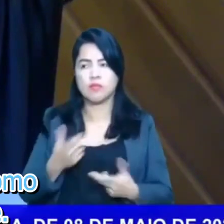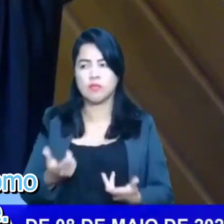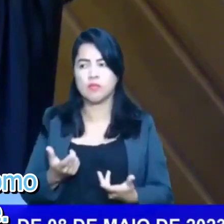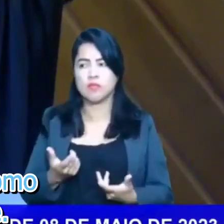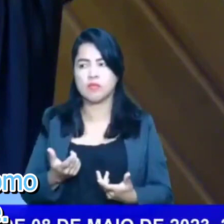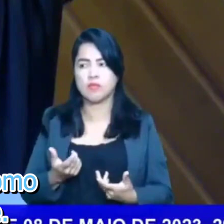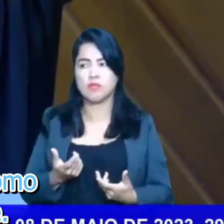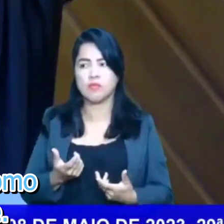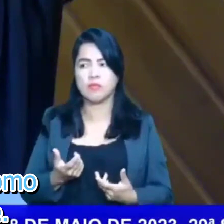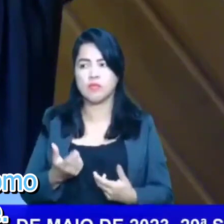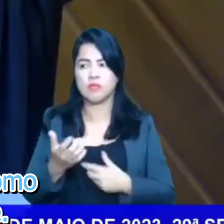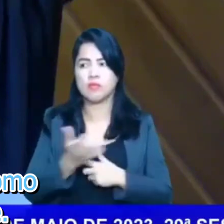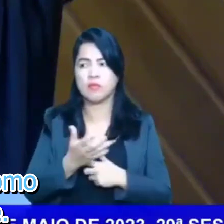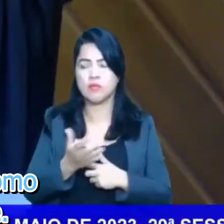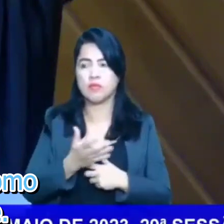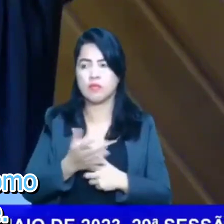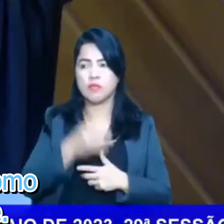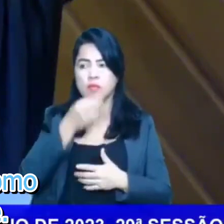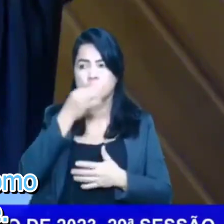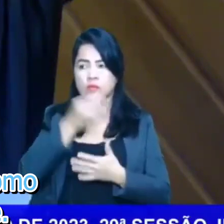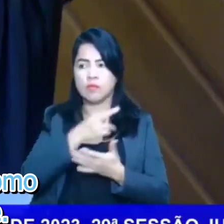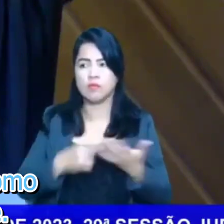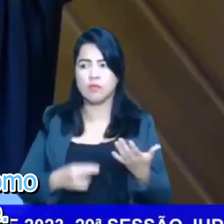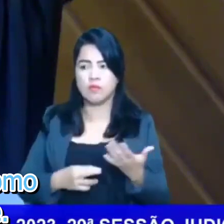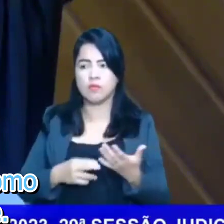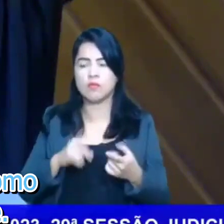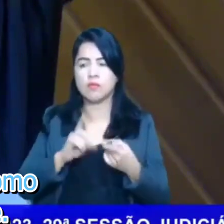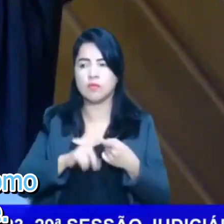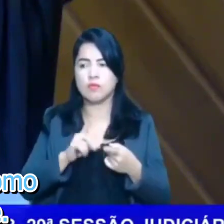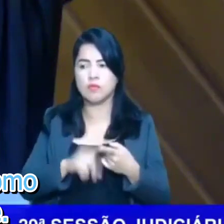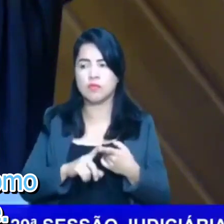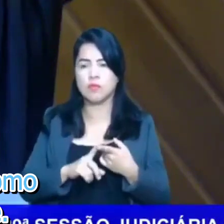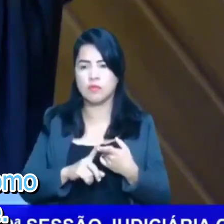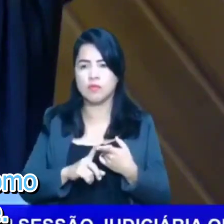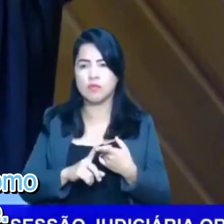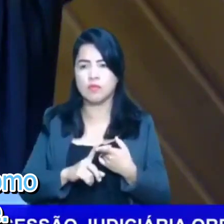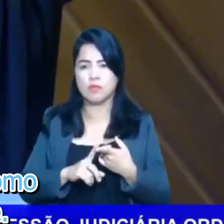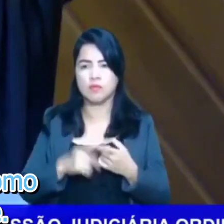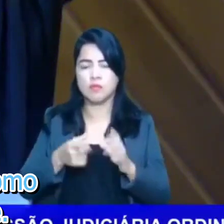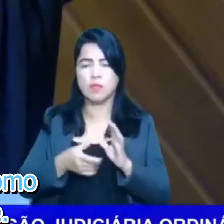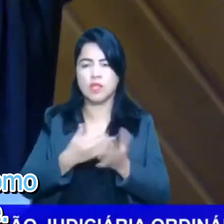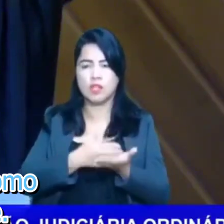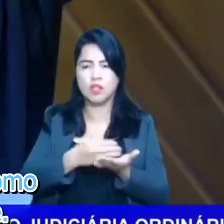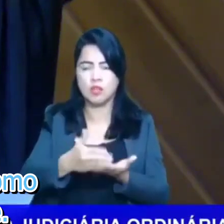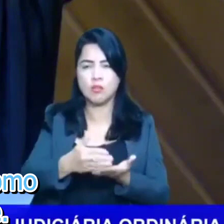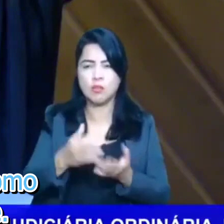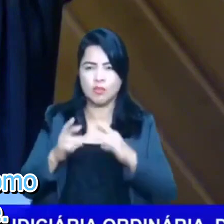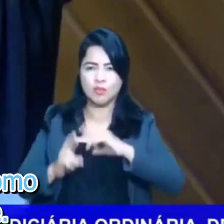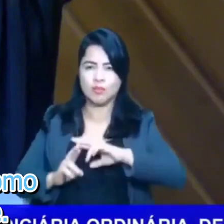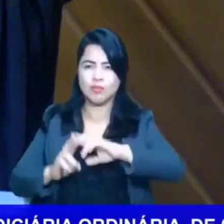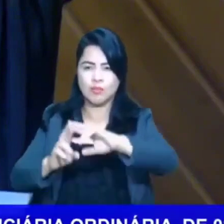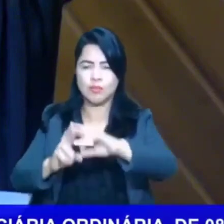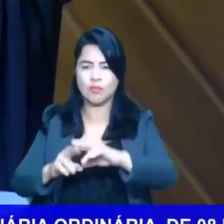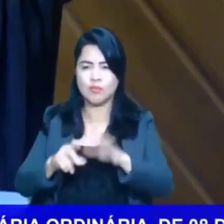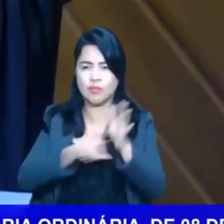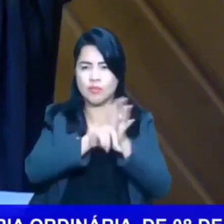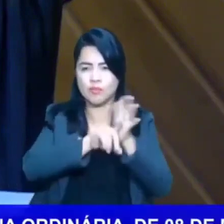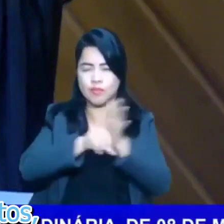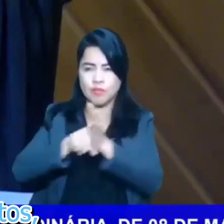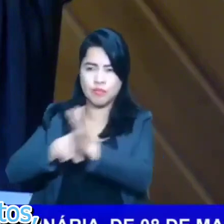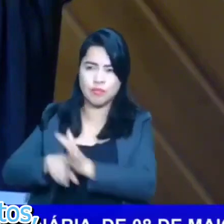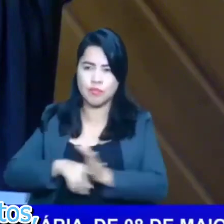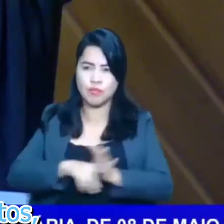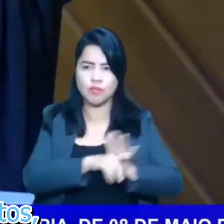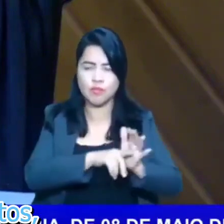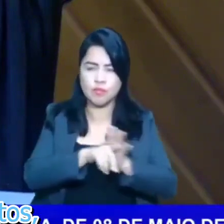com o relatório de fiscalização, bem como aos fatos aduzidos na inicial pelo representante. Analisados os